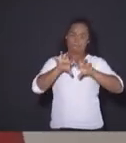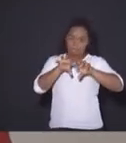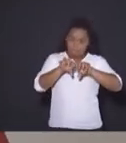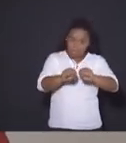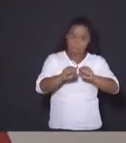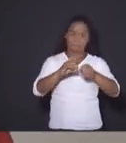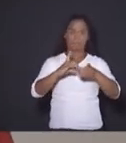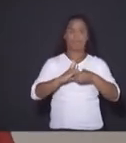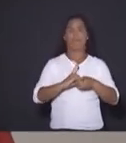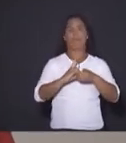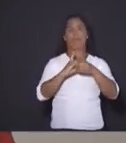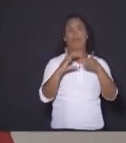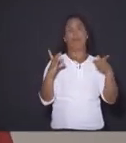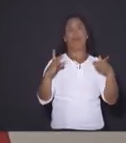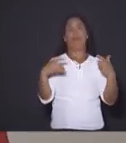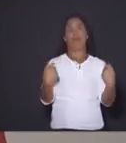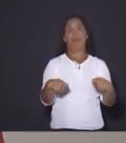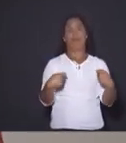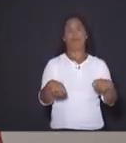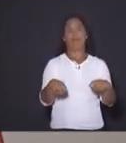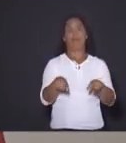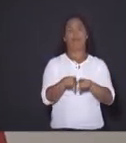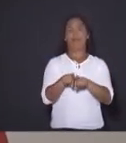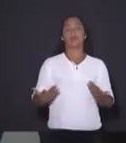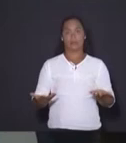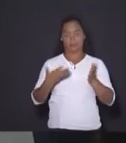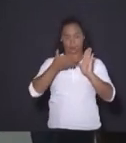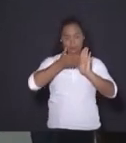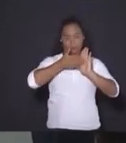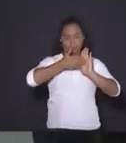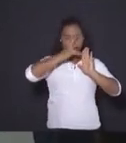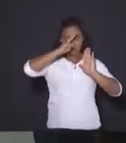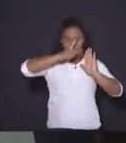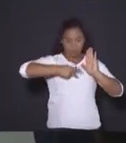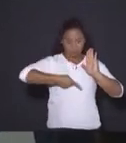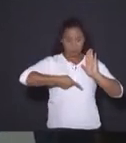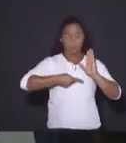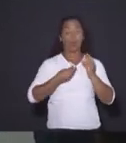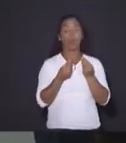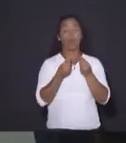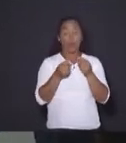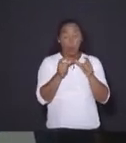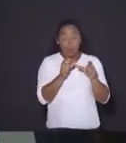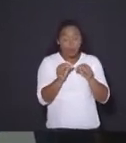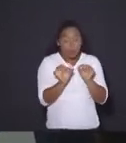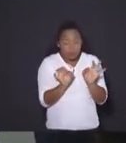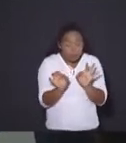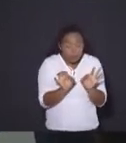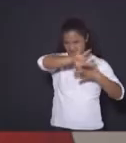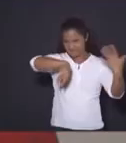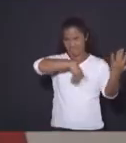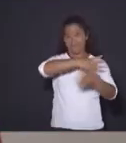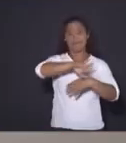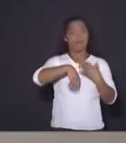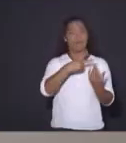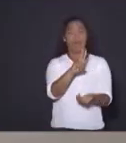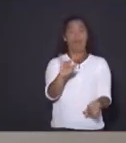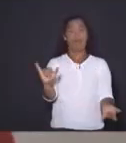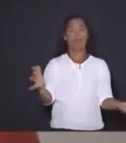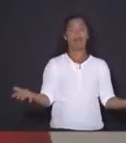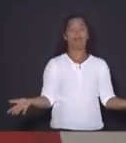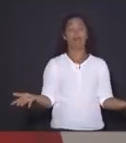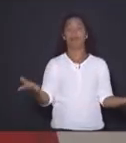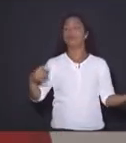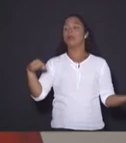e colocar um freio no capital onde enterramos eu acho que nós